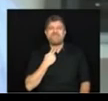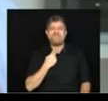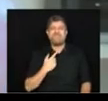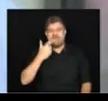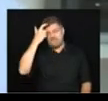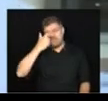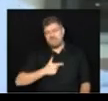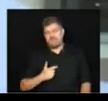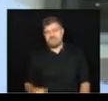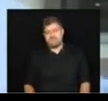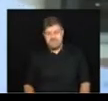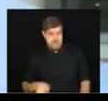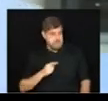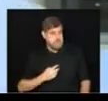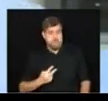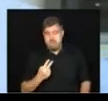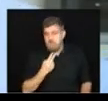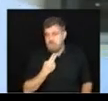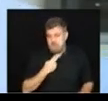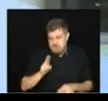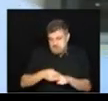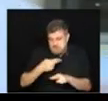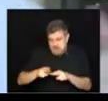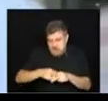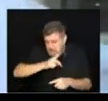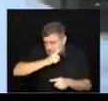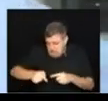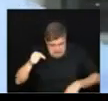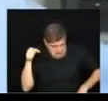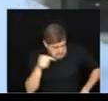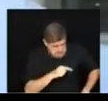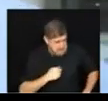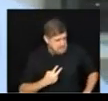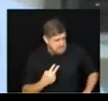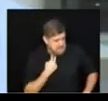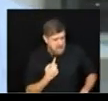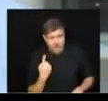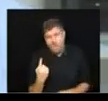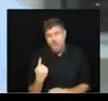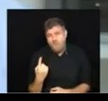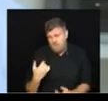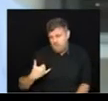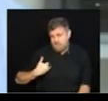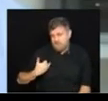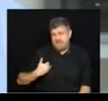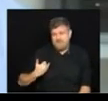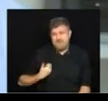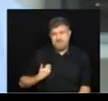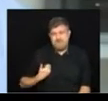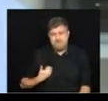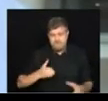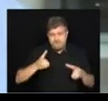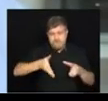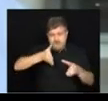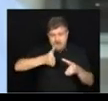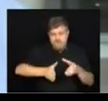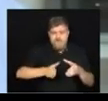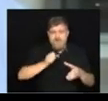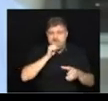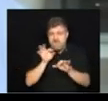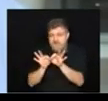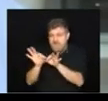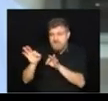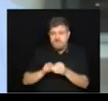e demonizar um pedacinho de chocolate, uma criança de 1 ano, 1 ano e meio, bolinho lá que a vovó fez,